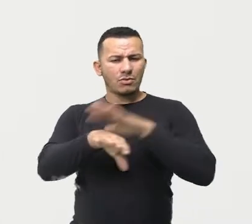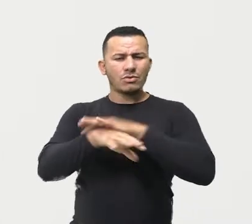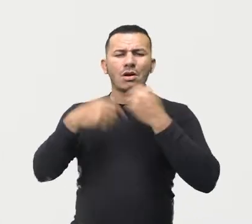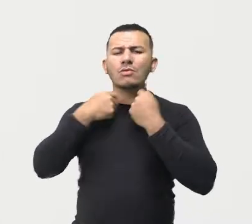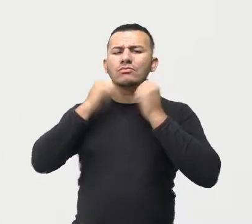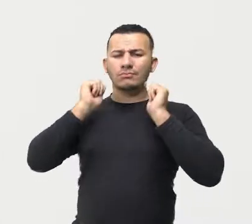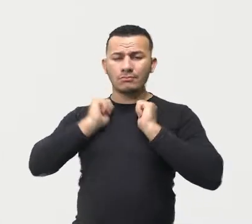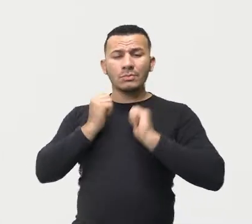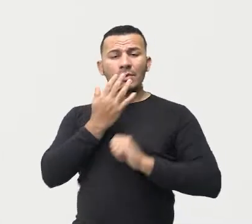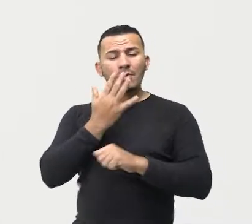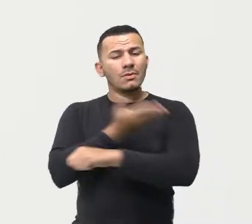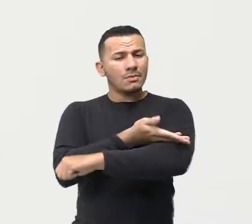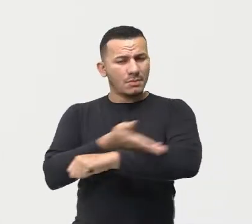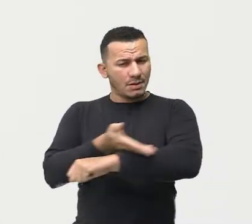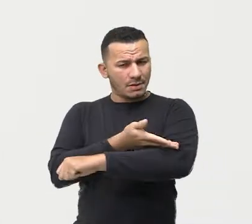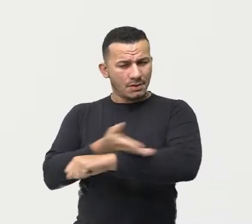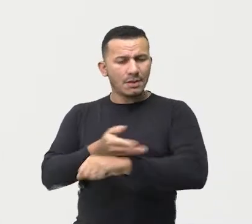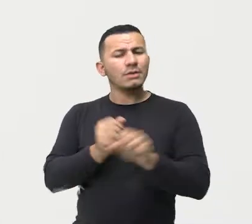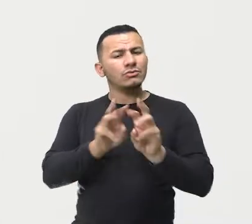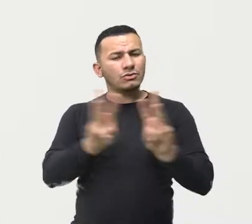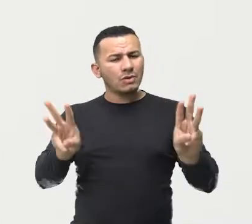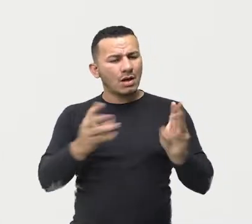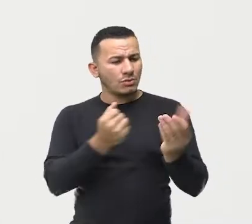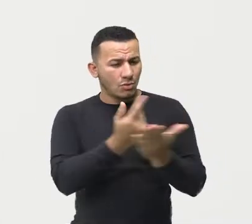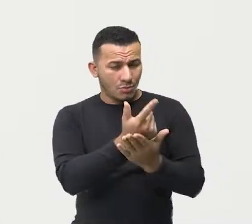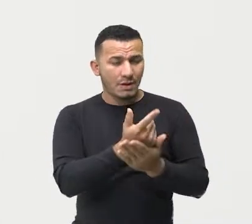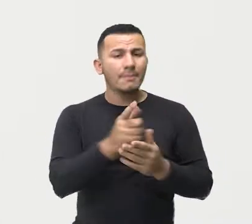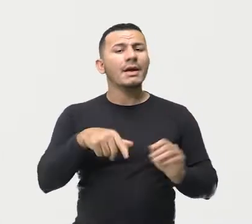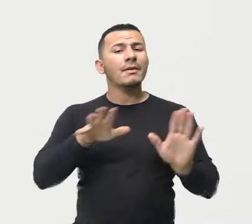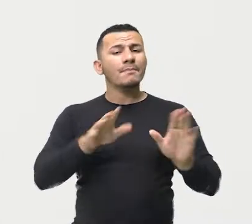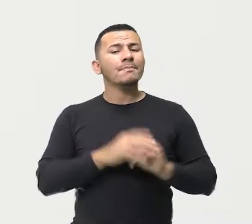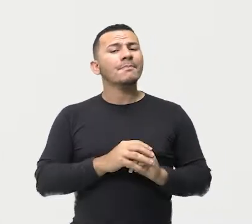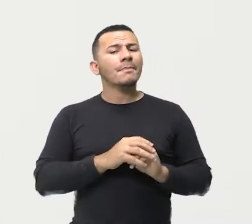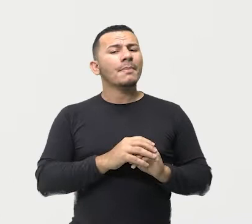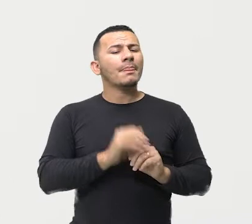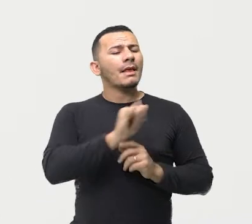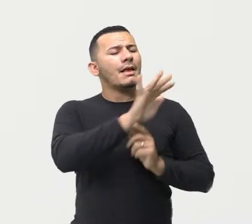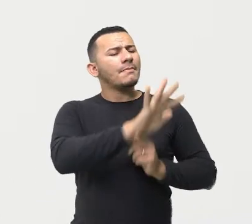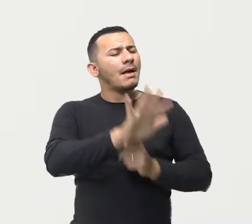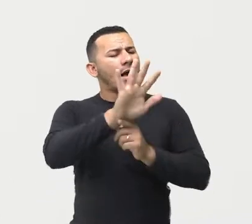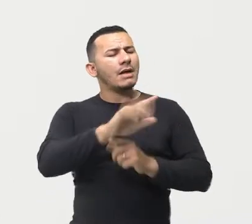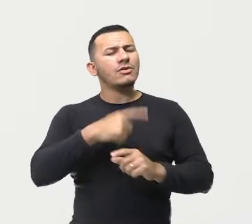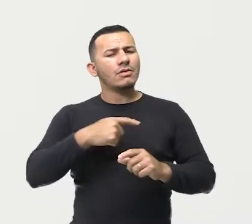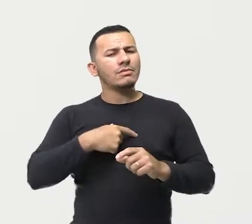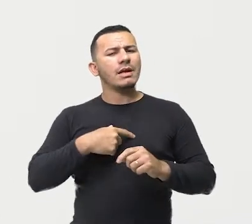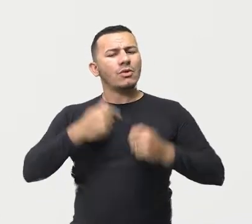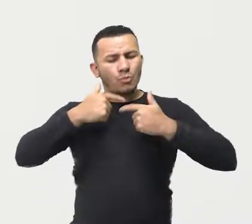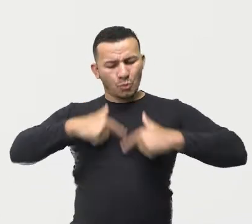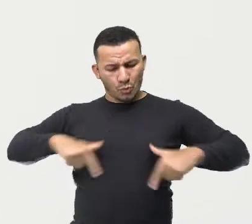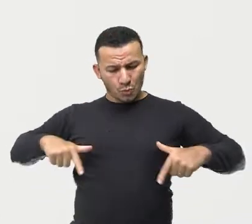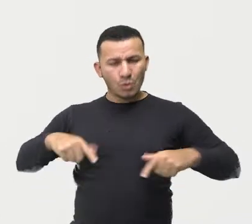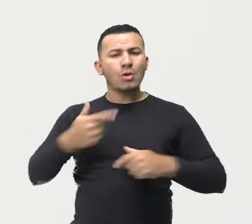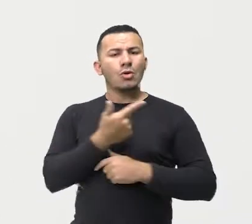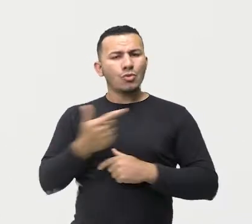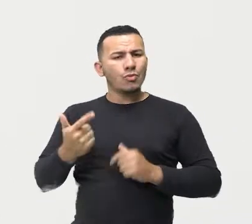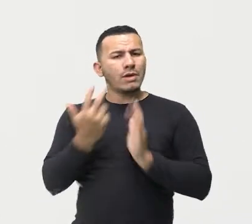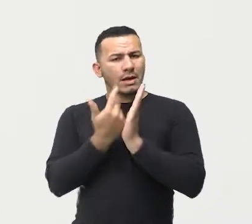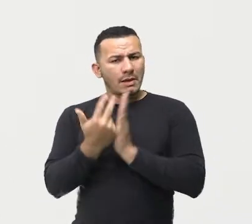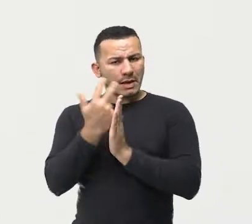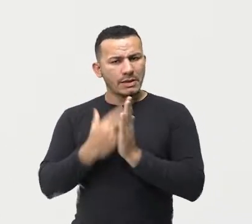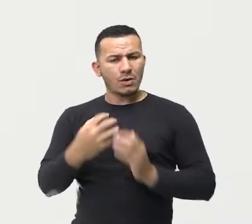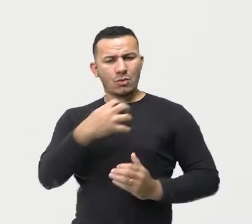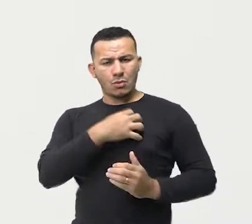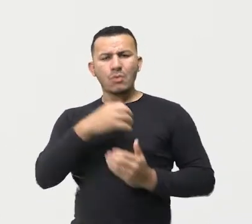branca no site da loja o produto mostrado era totalmente liso mangas longas e sem nenhuma